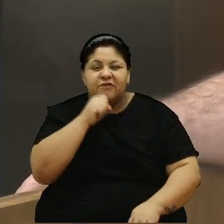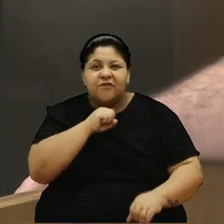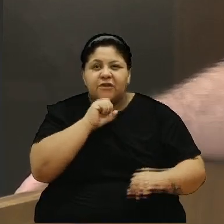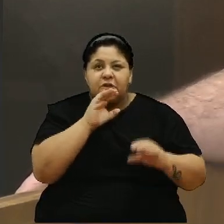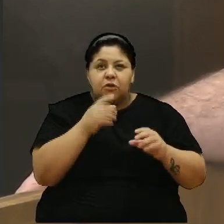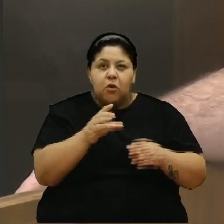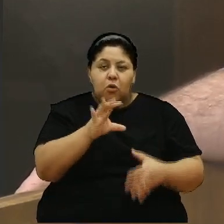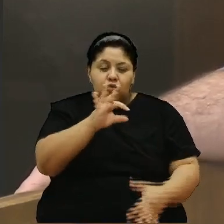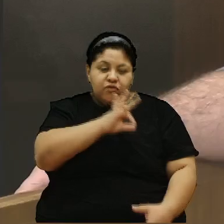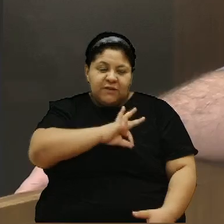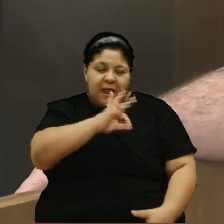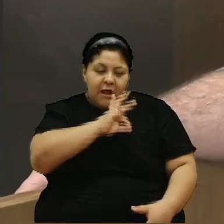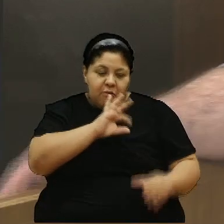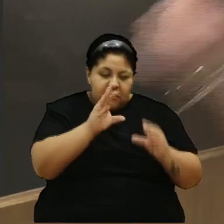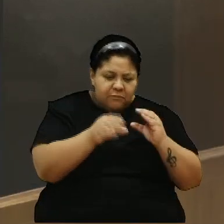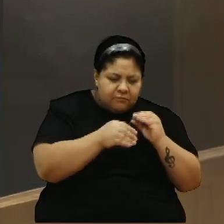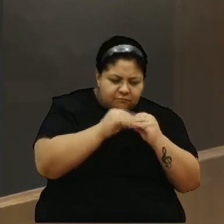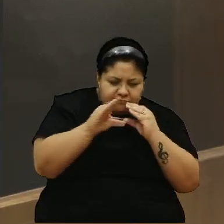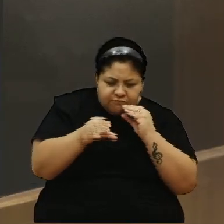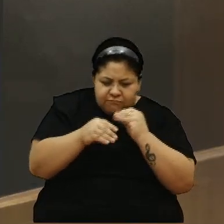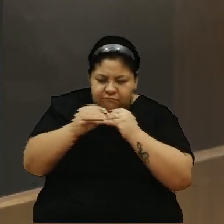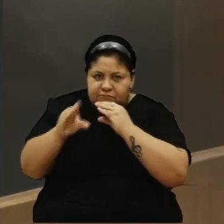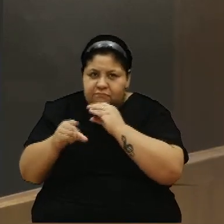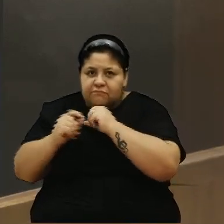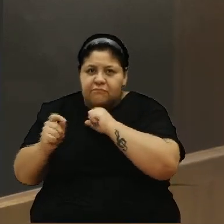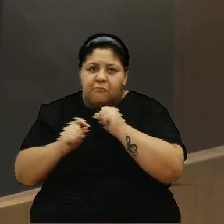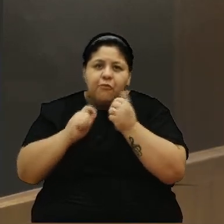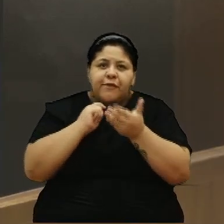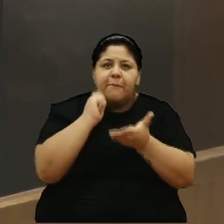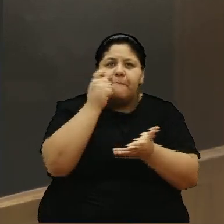salário mínimo para poder pagar